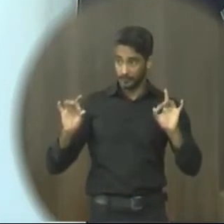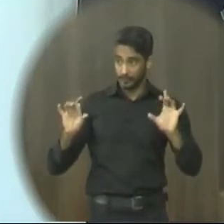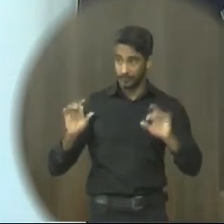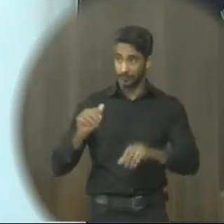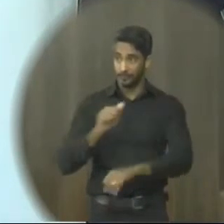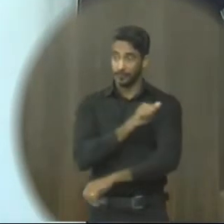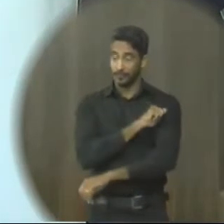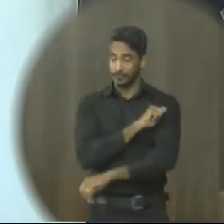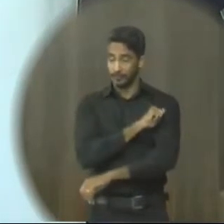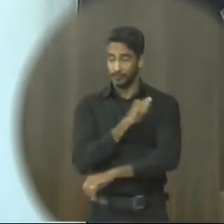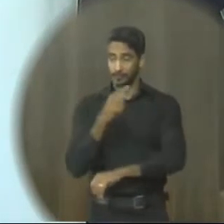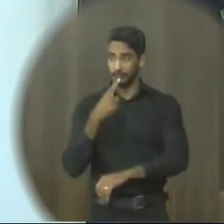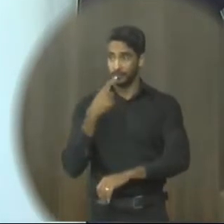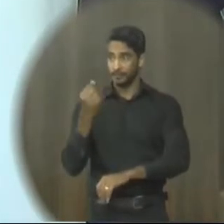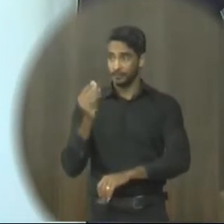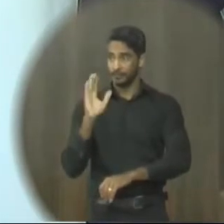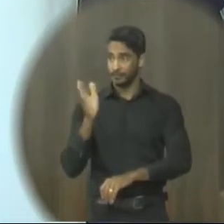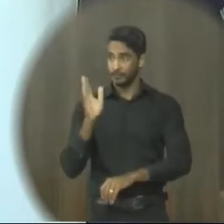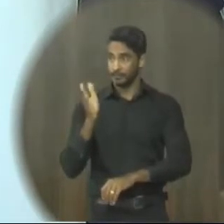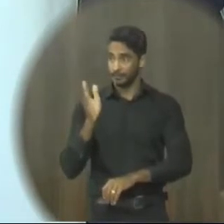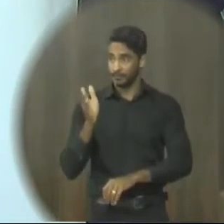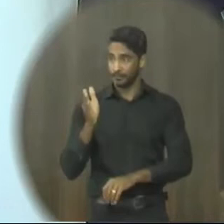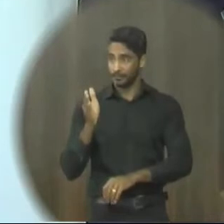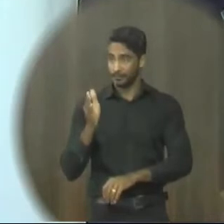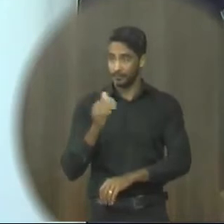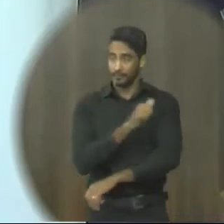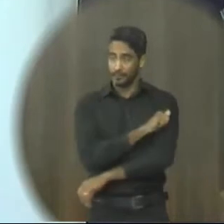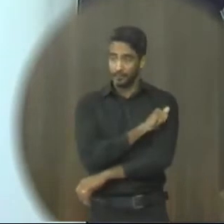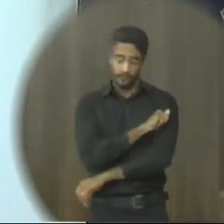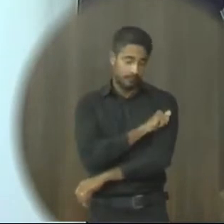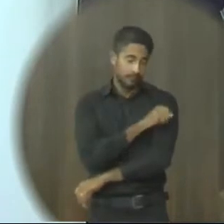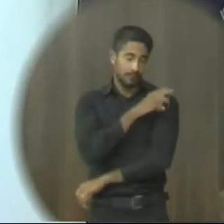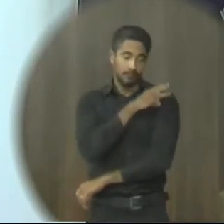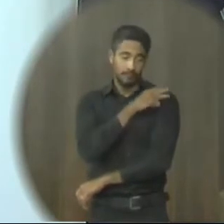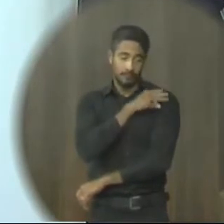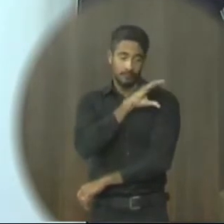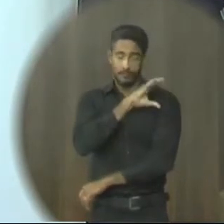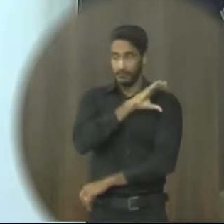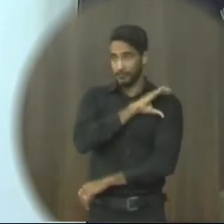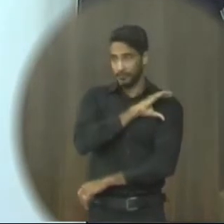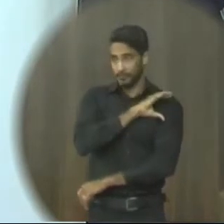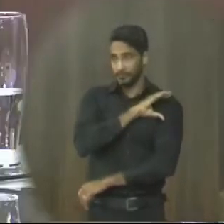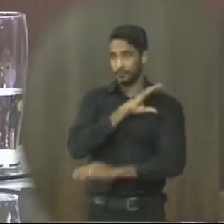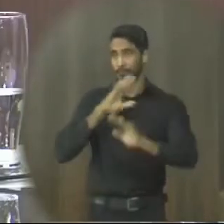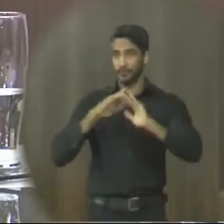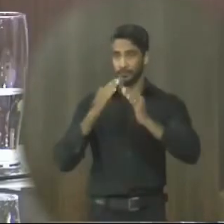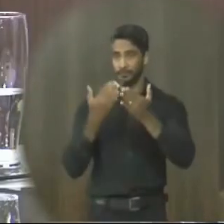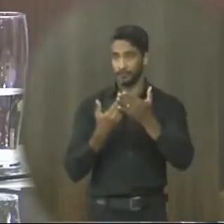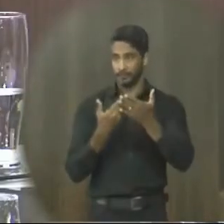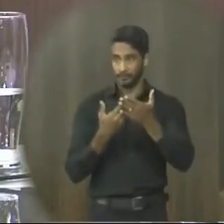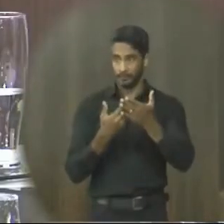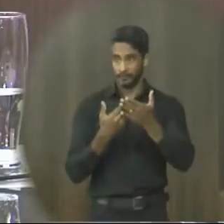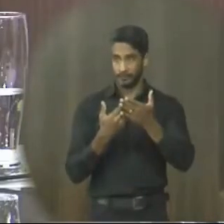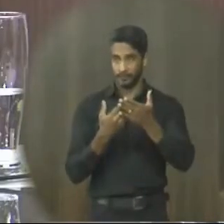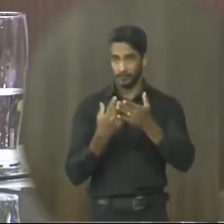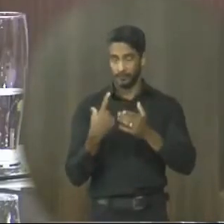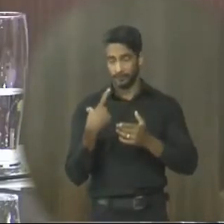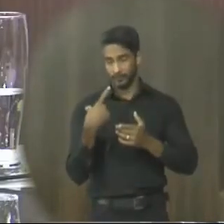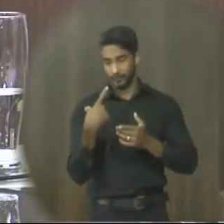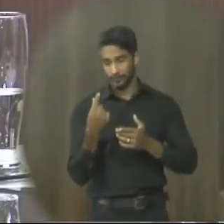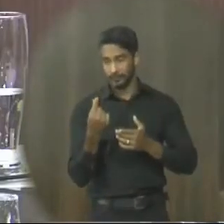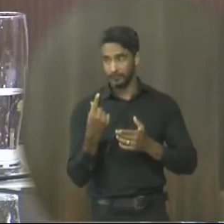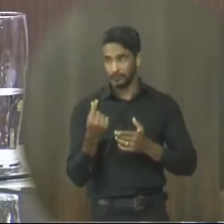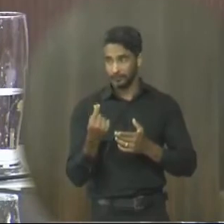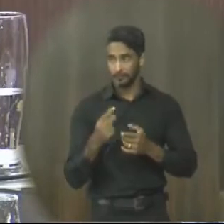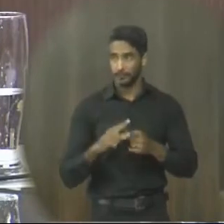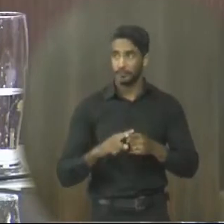se foram, ficou tarde, os alunos do terceiro ano, da escola aqui de frente, acabou se